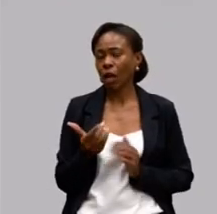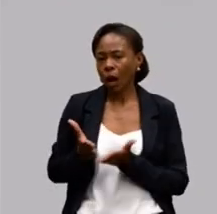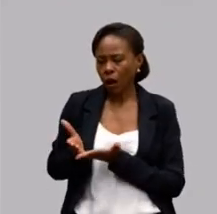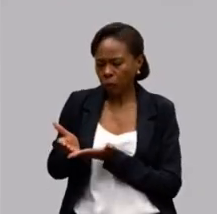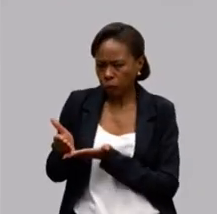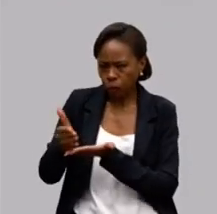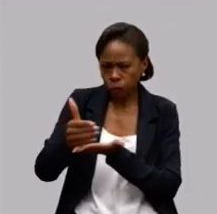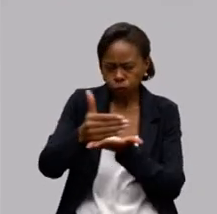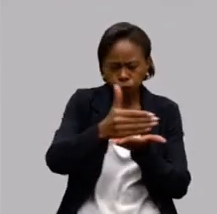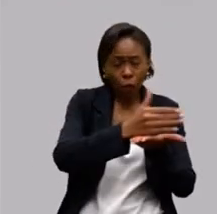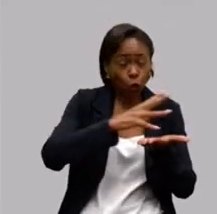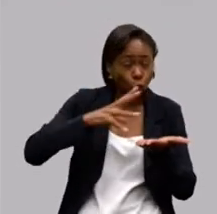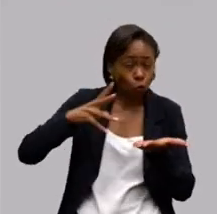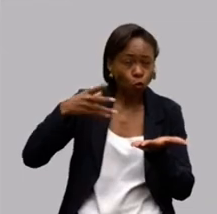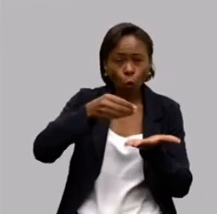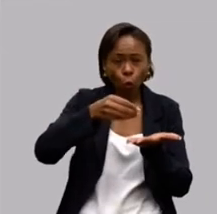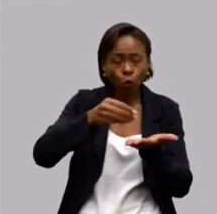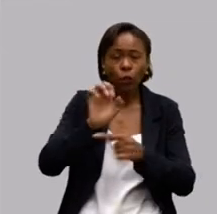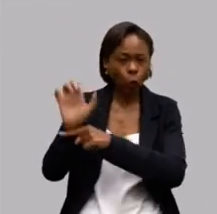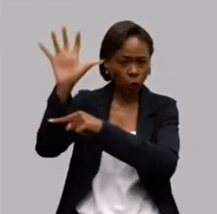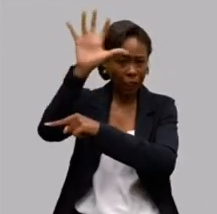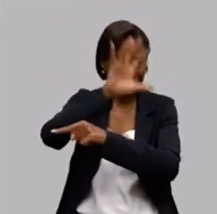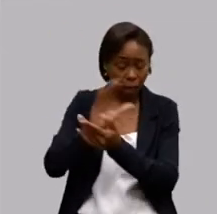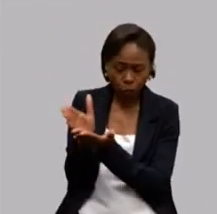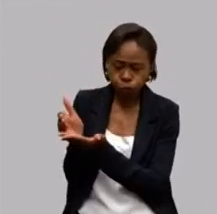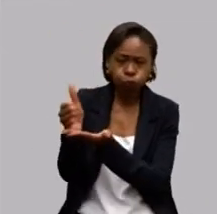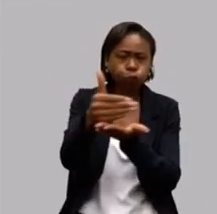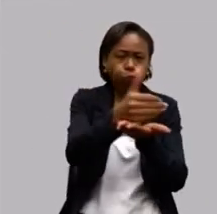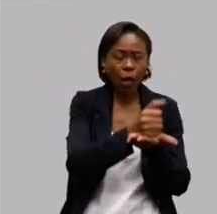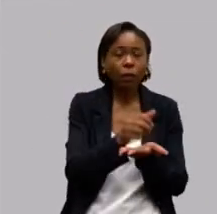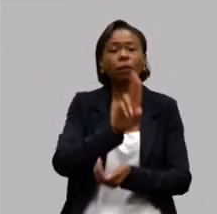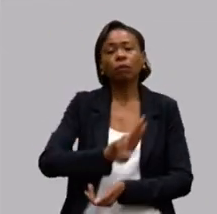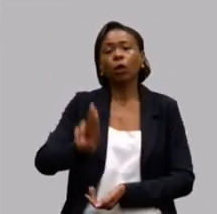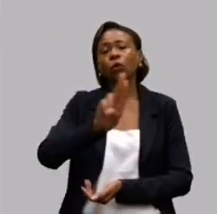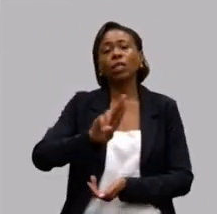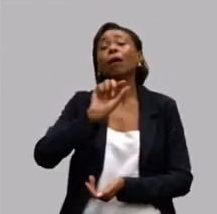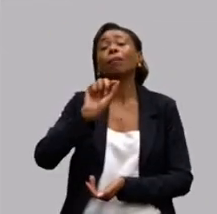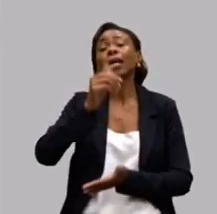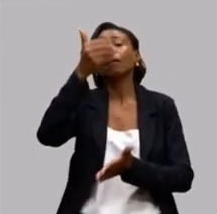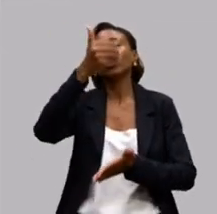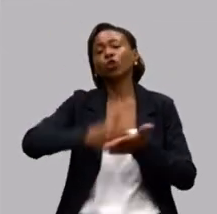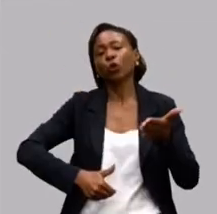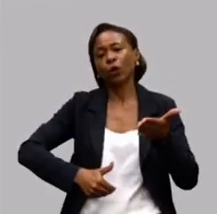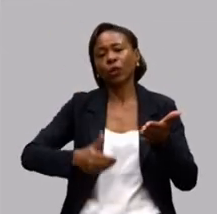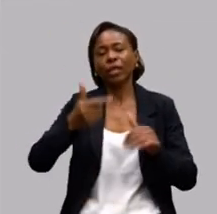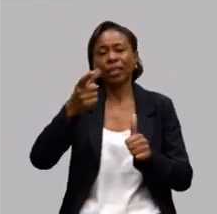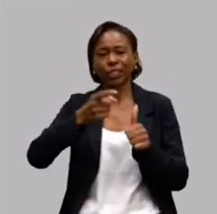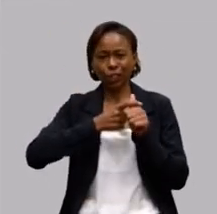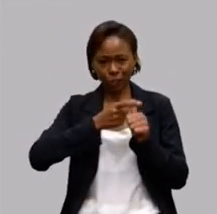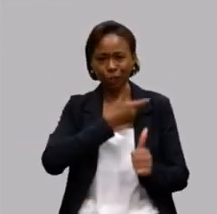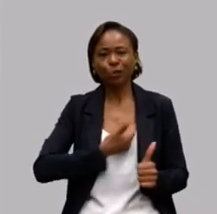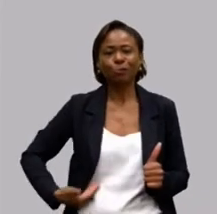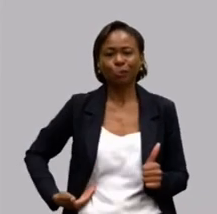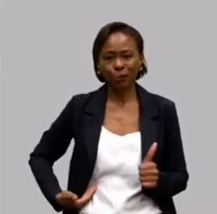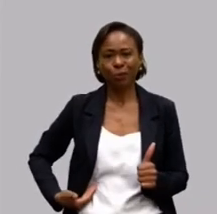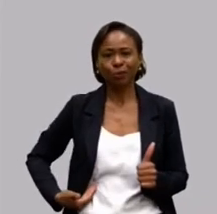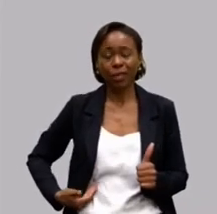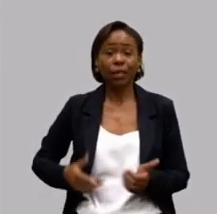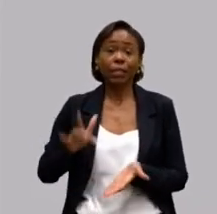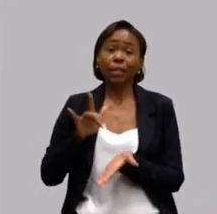dos estados será integralmente utilizada para o abatimento da dívida pública de responsabilidade do